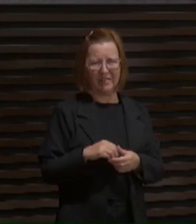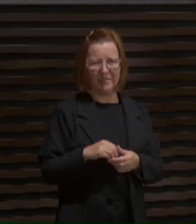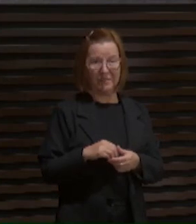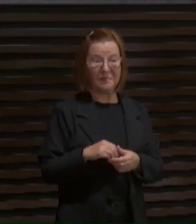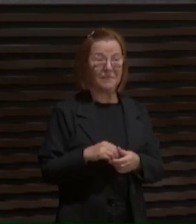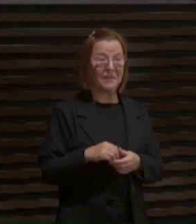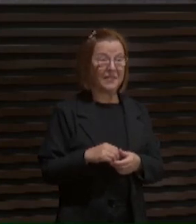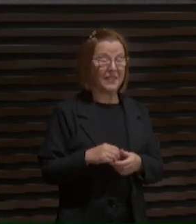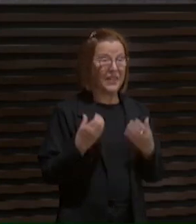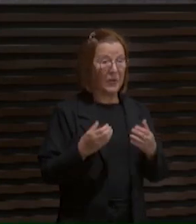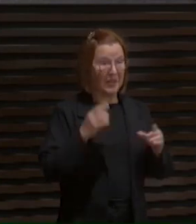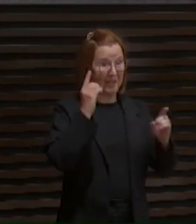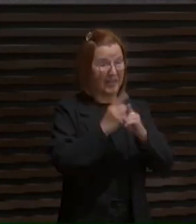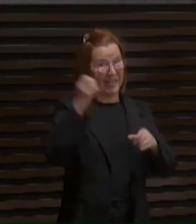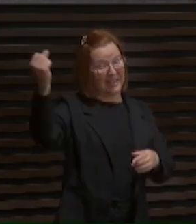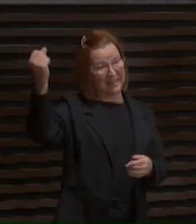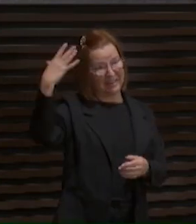graça.